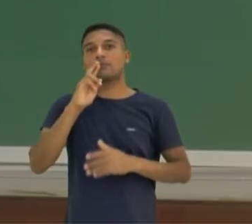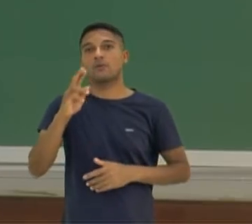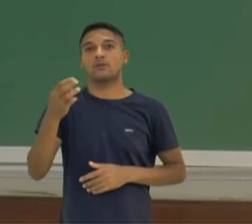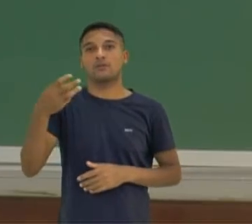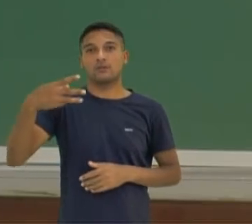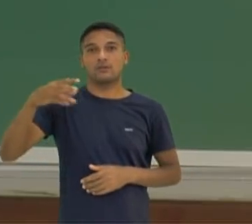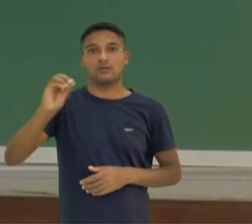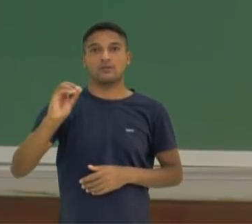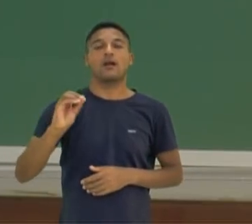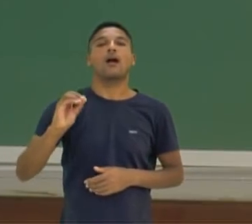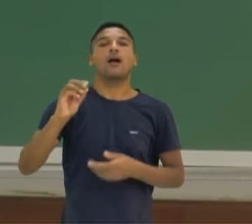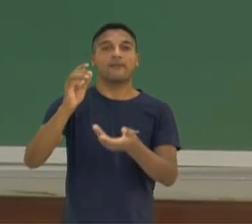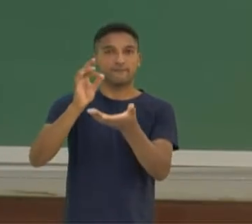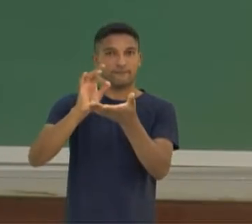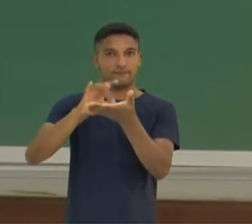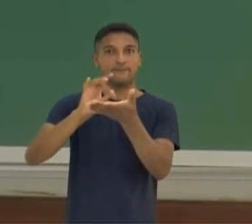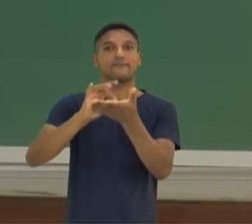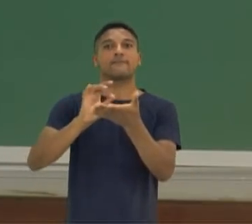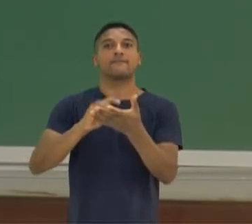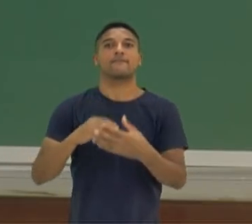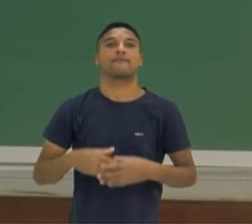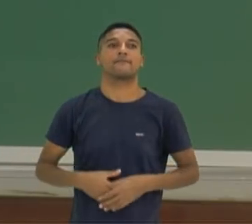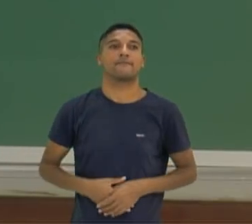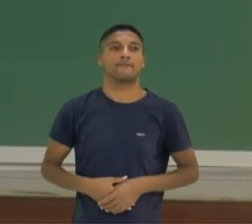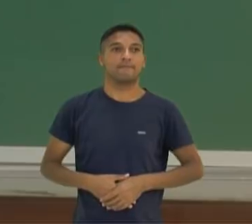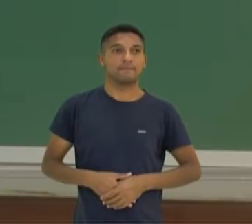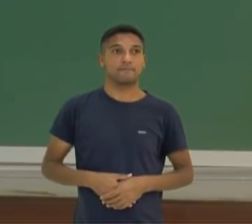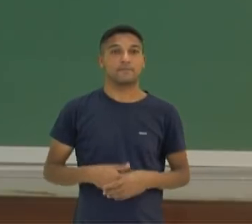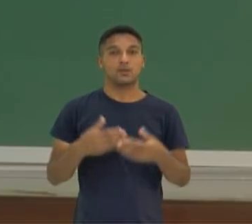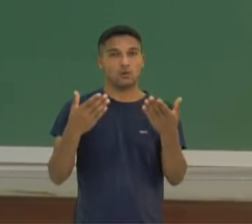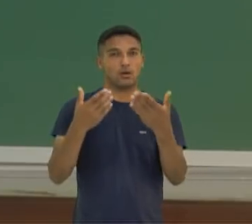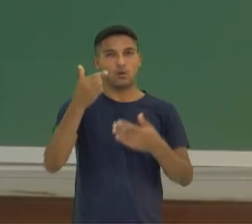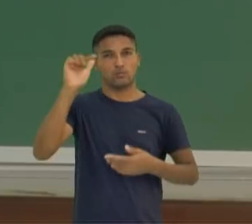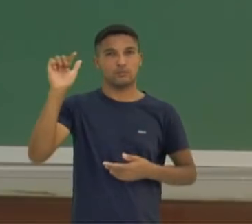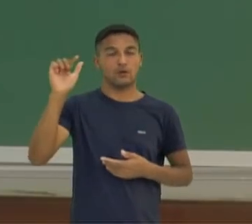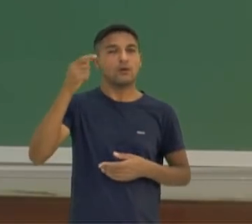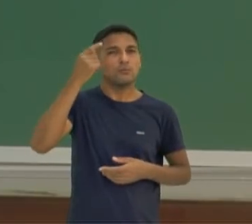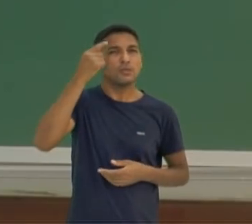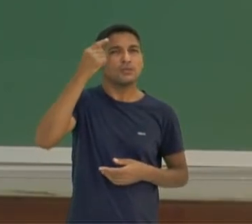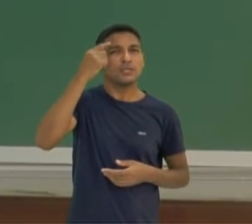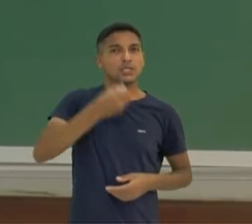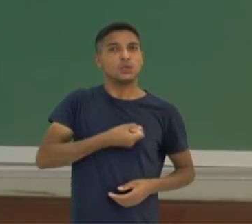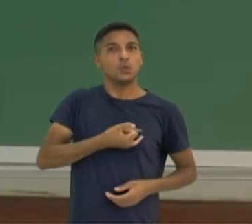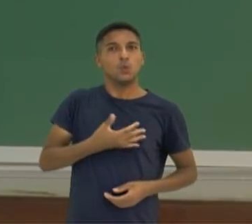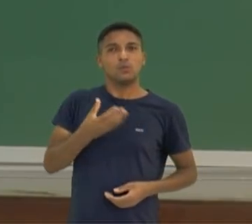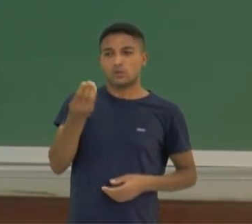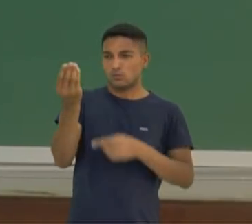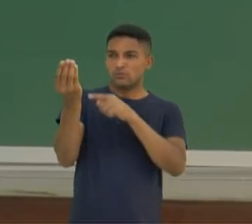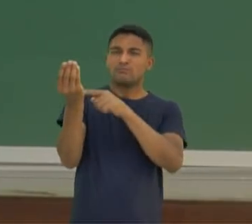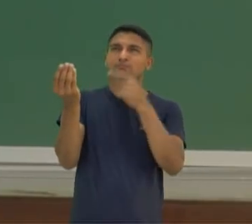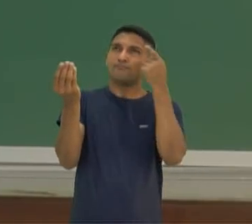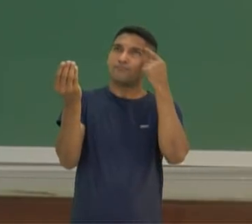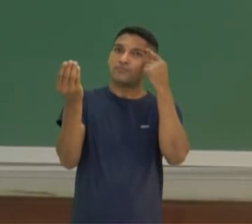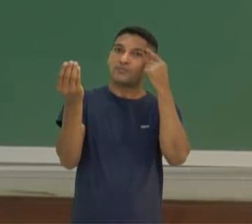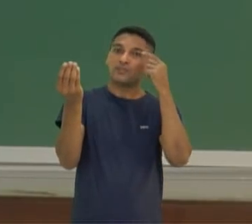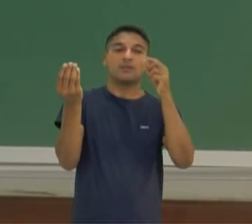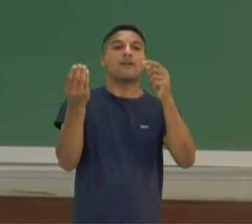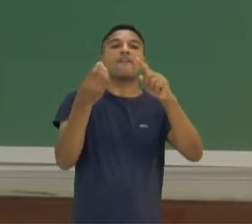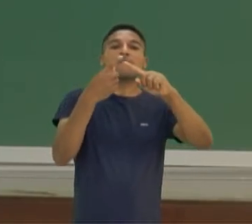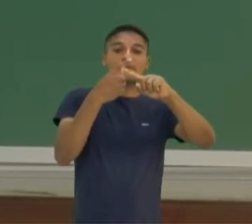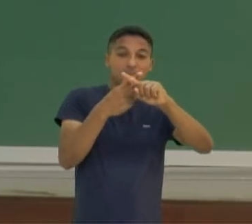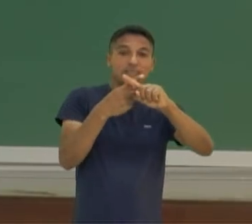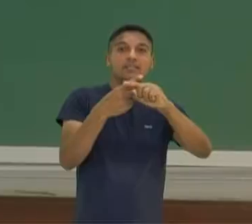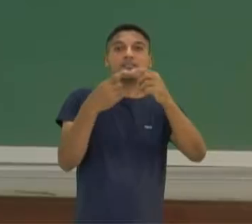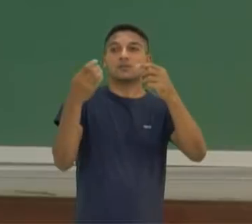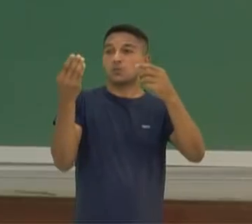Agora, vamos para o nosso próximo exercício. Pensei em um número, multipliquei-o por 4,